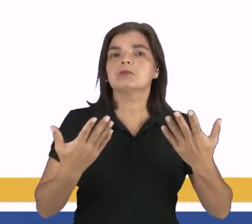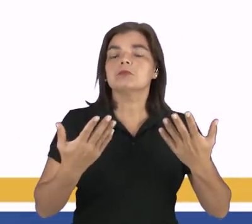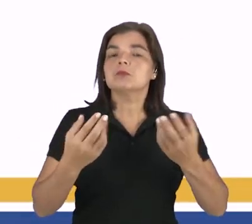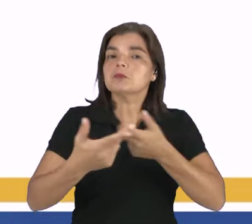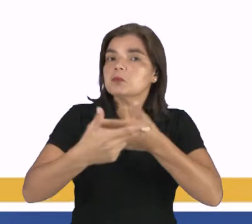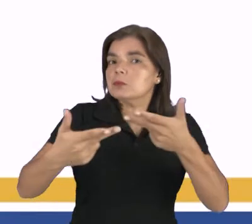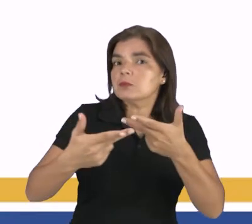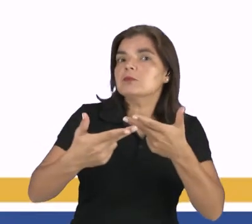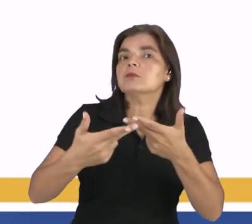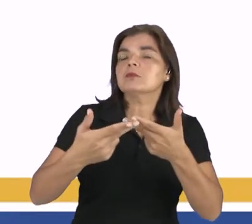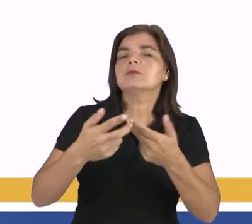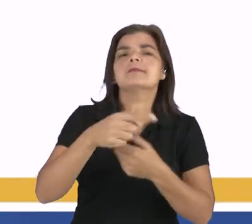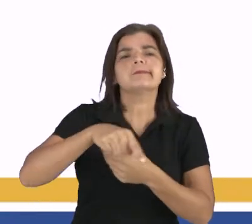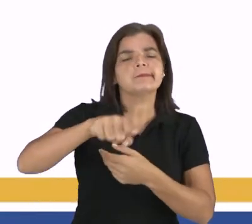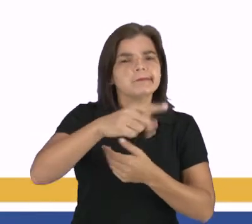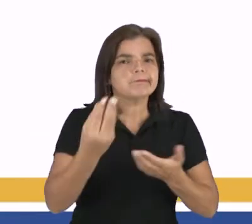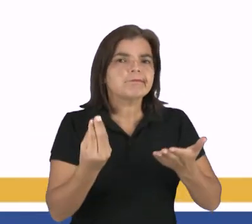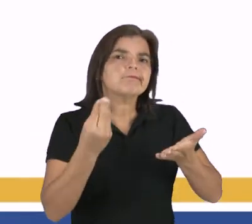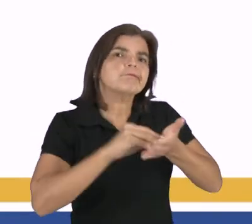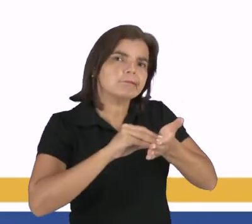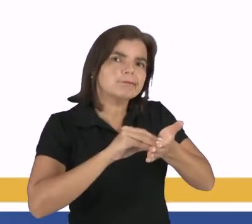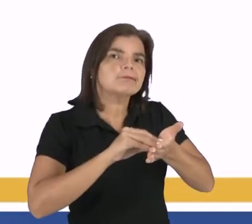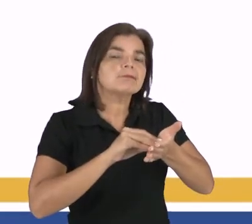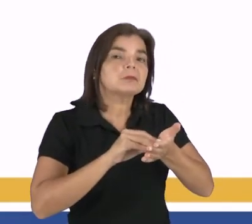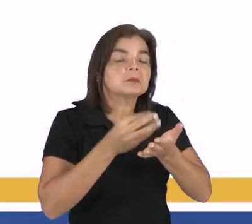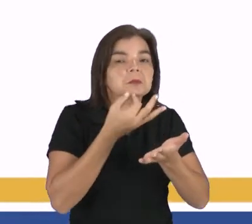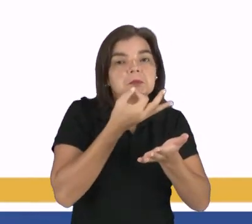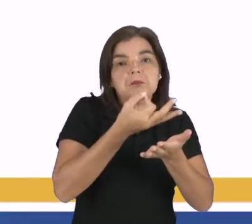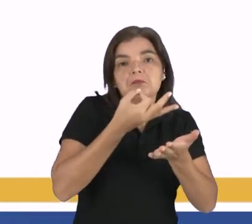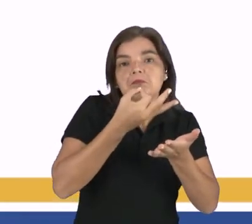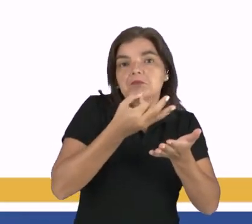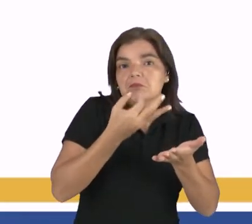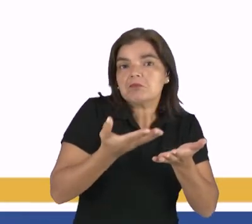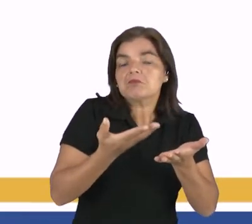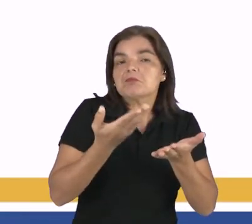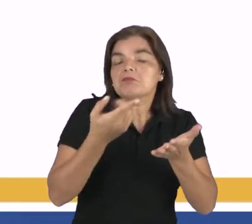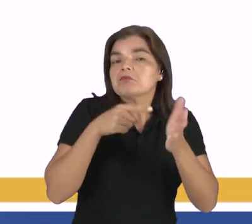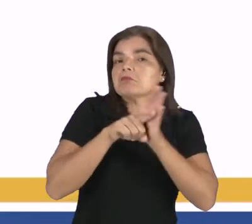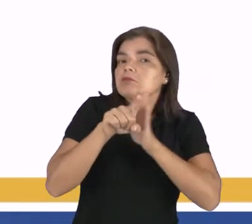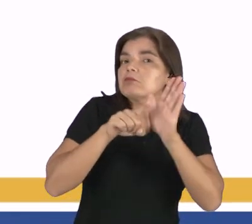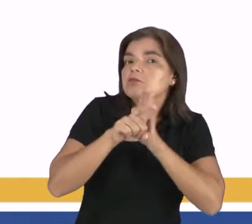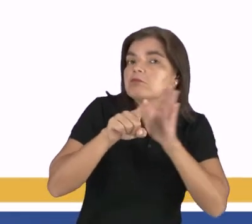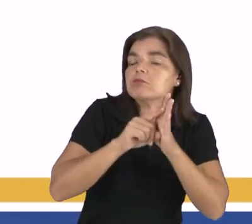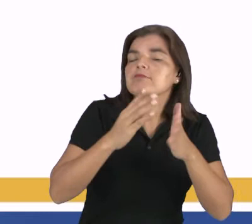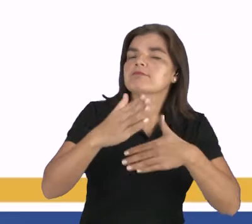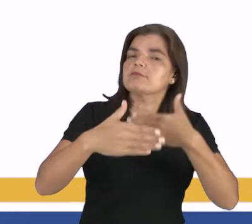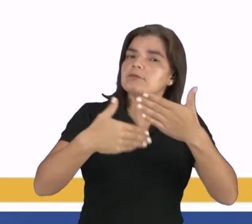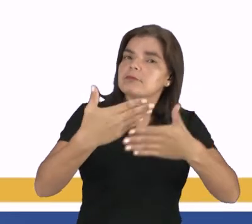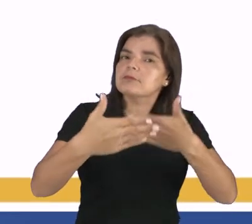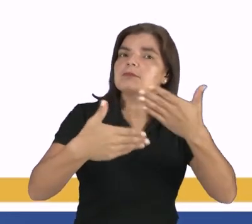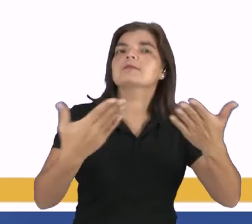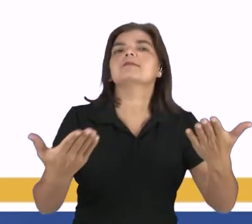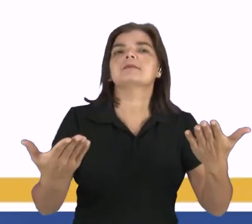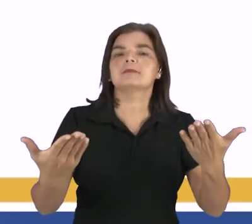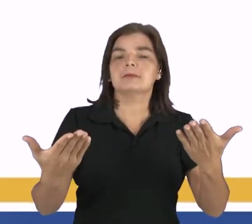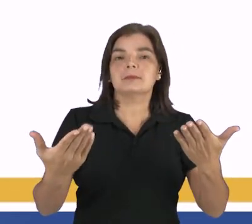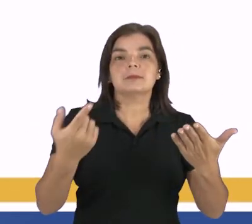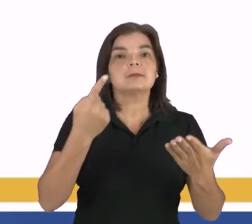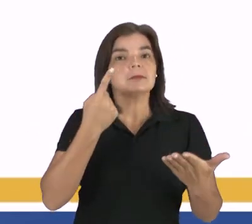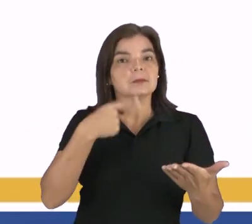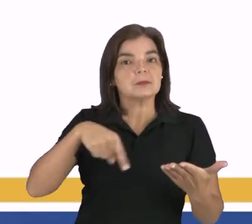fato gerador, que você coloca as hipóteses, as interrogativas, e a partir dali você